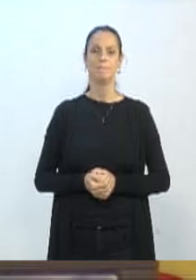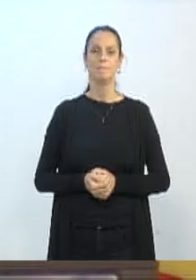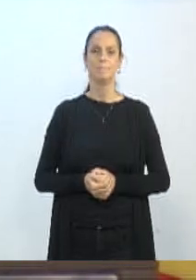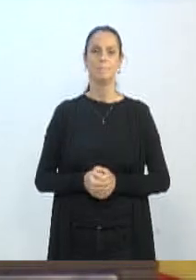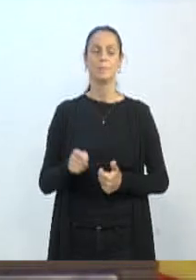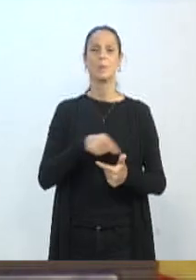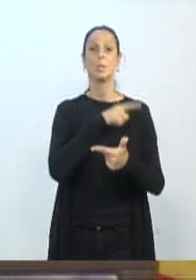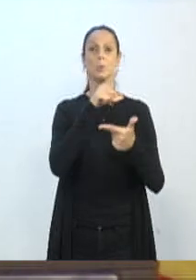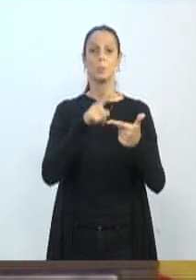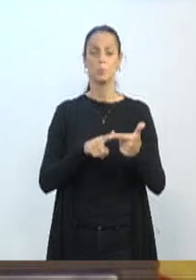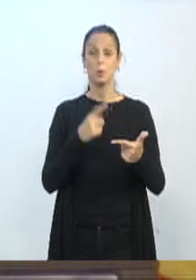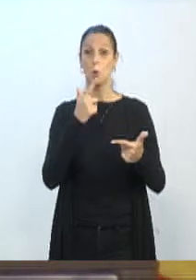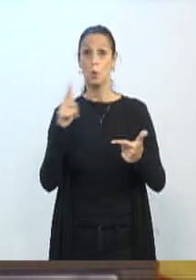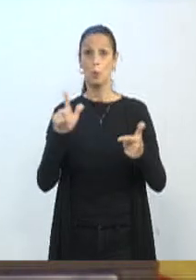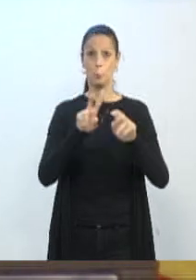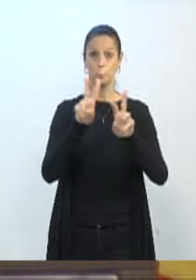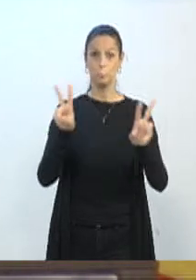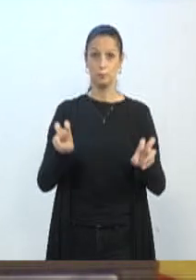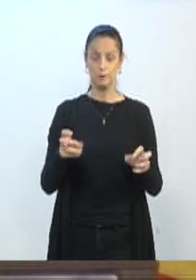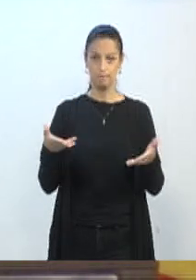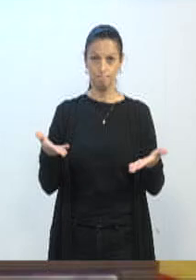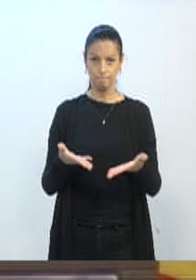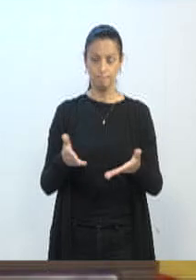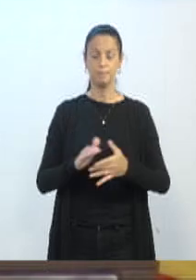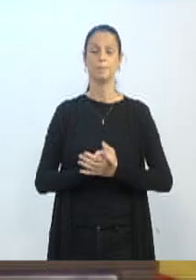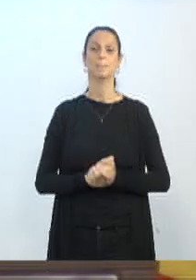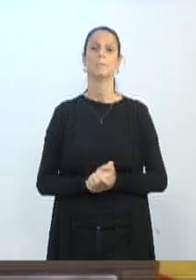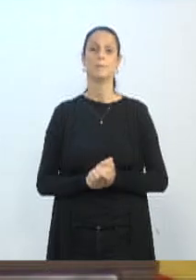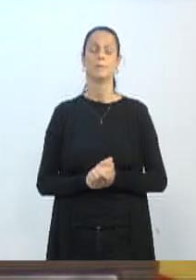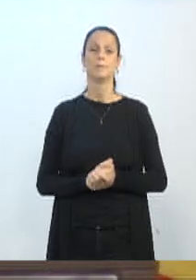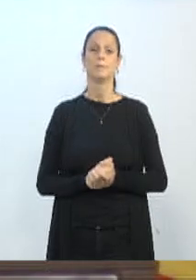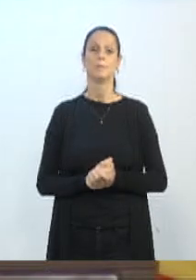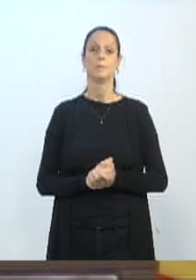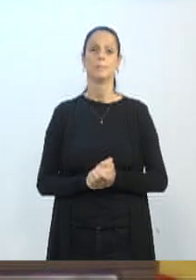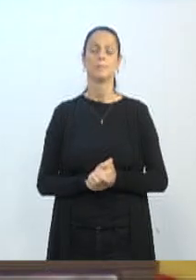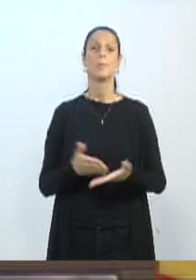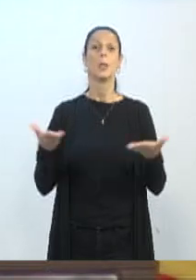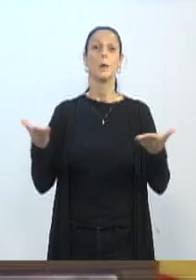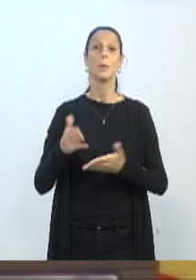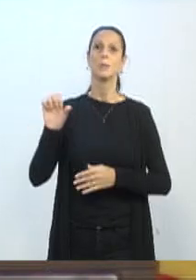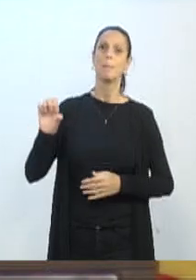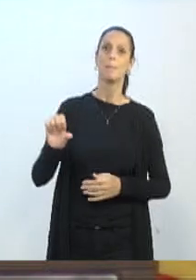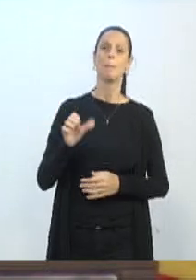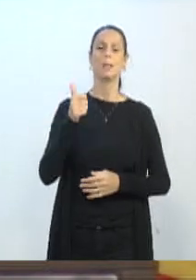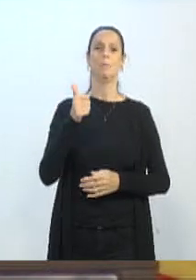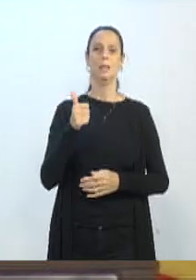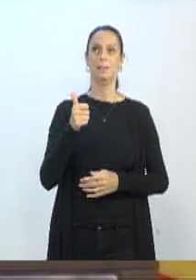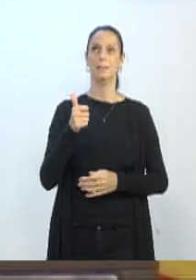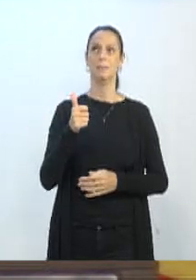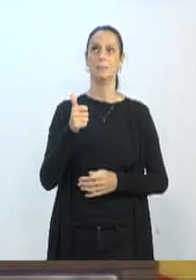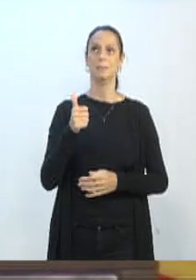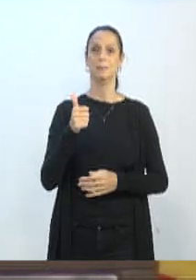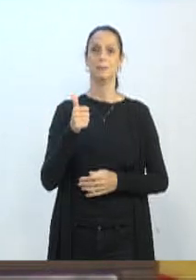no próximo assunto presidente que é hoje a primeira colheita